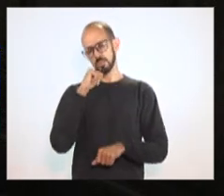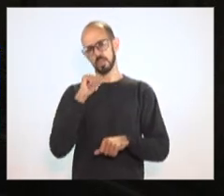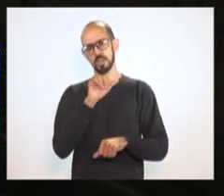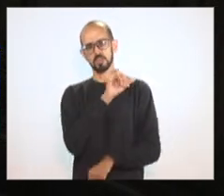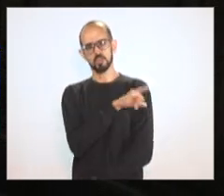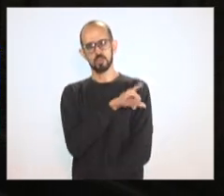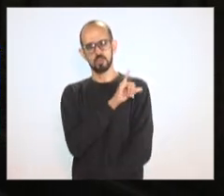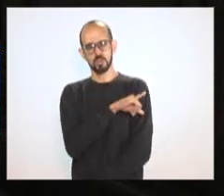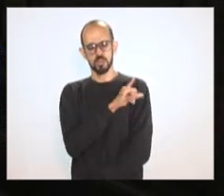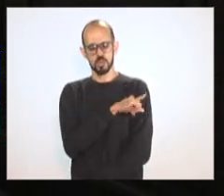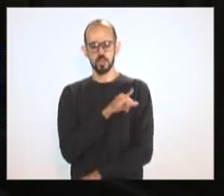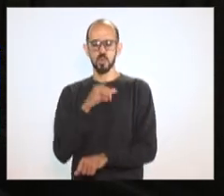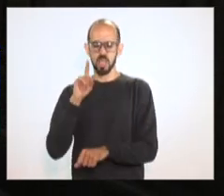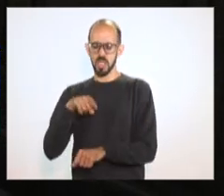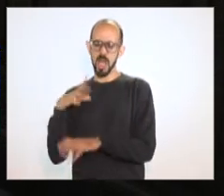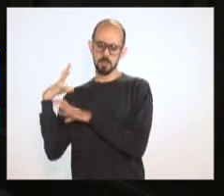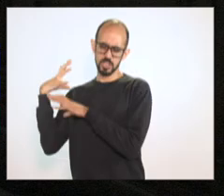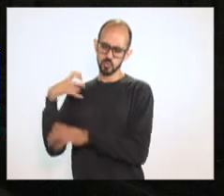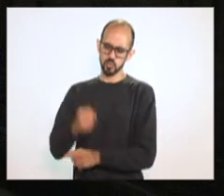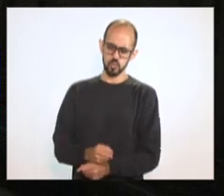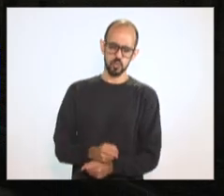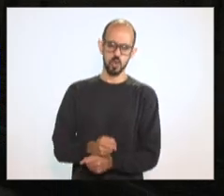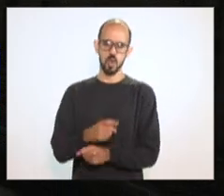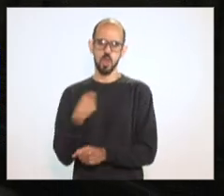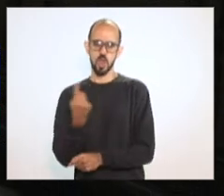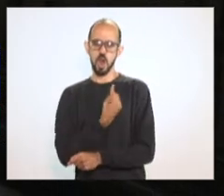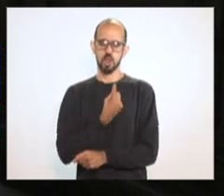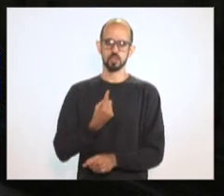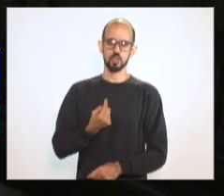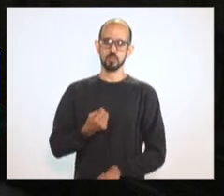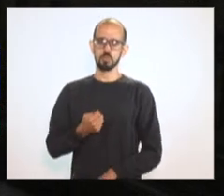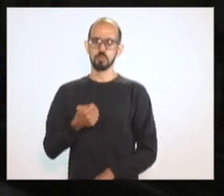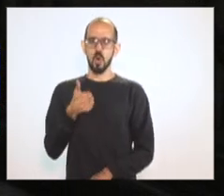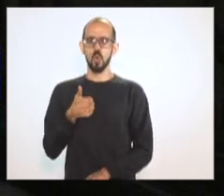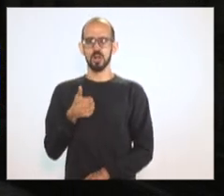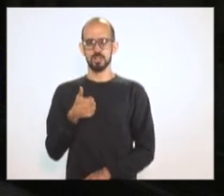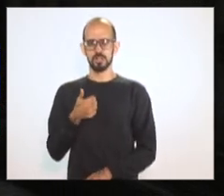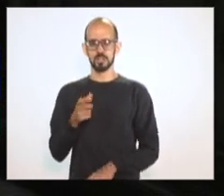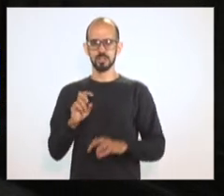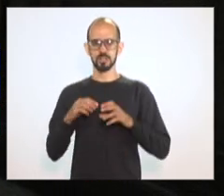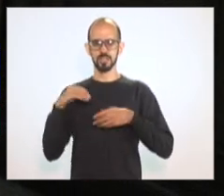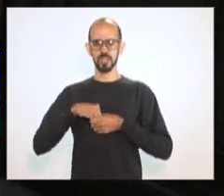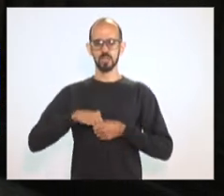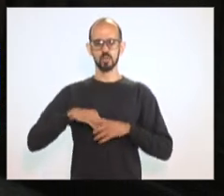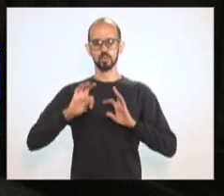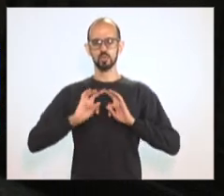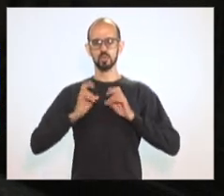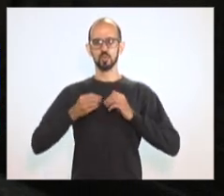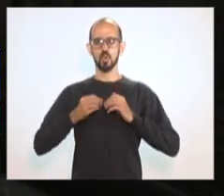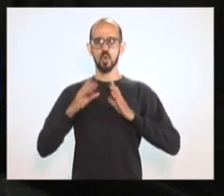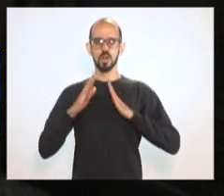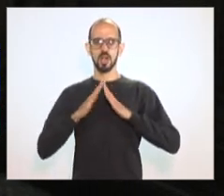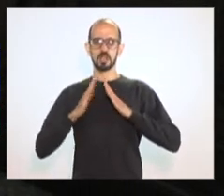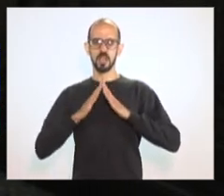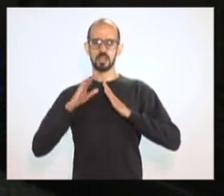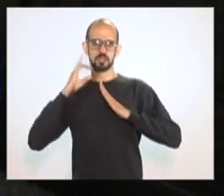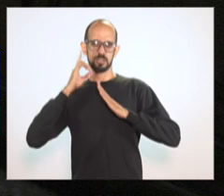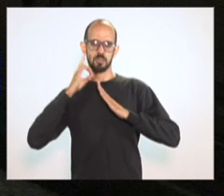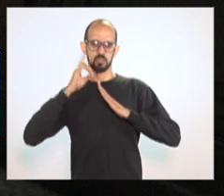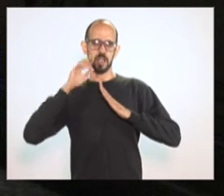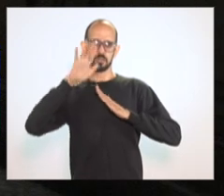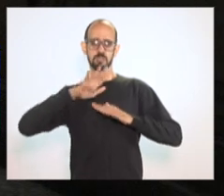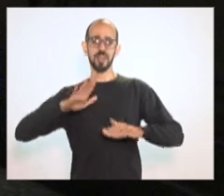forças nós somos poucas dentro dos de todos os parlamentos né não é só aqui na casa e